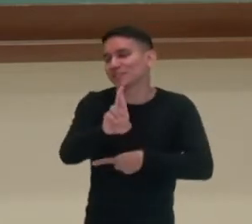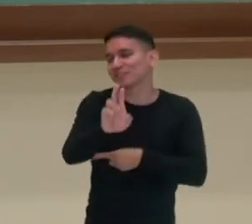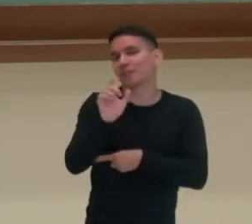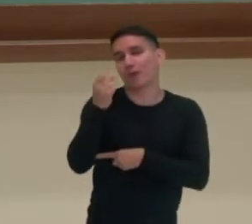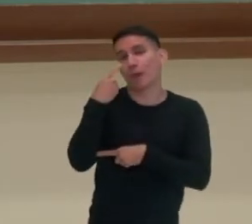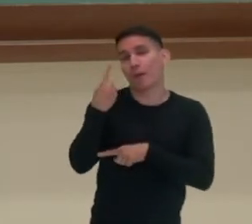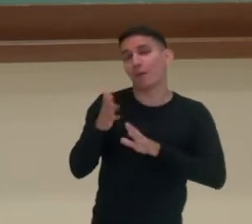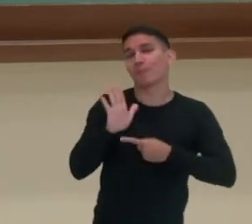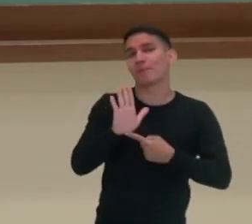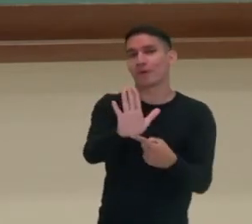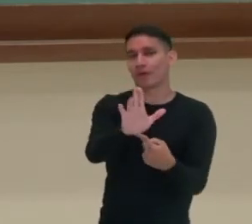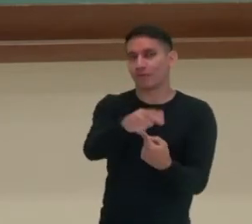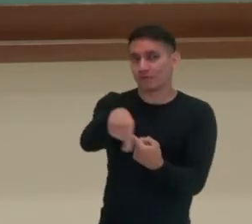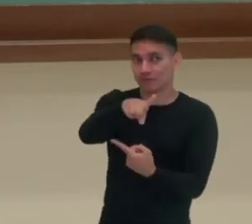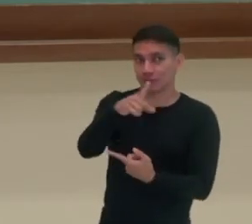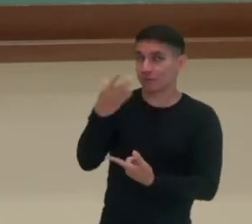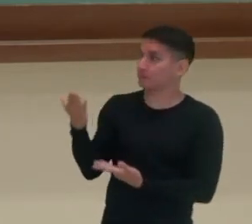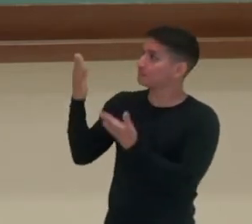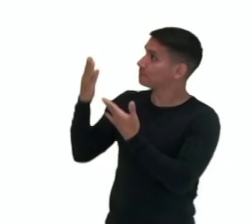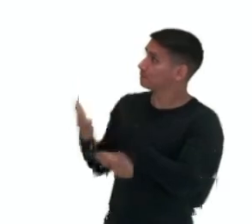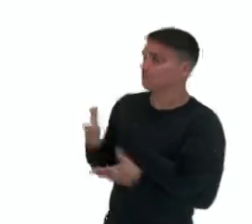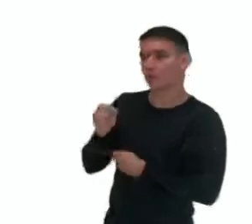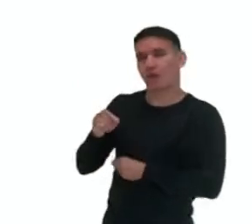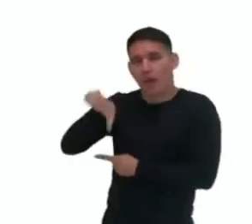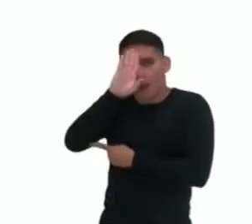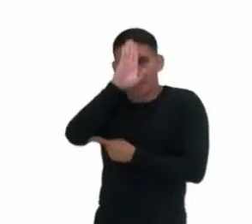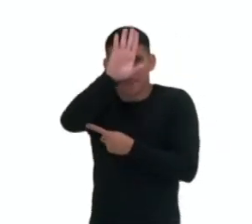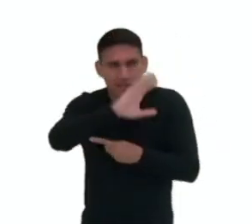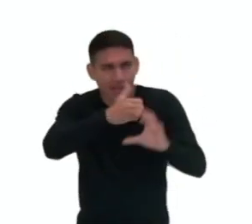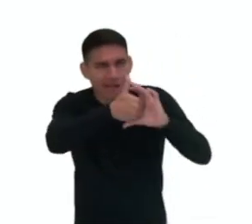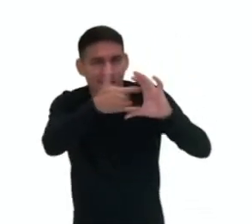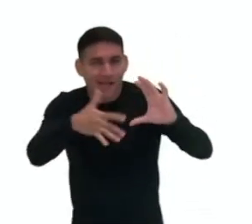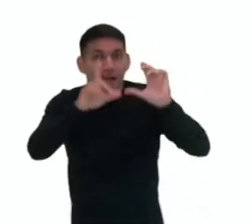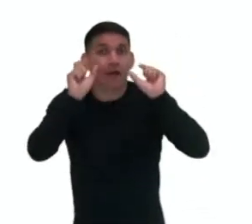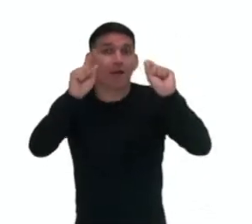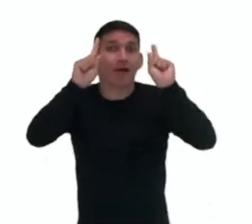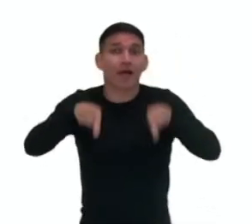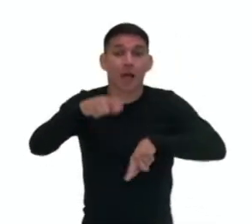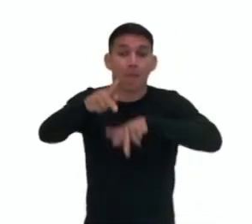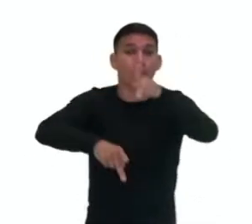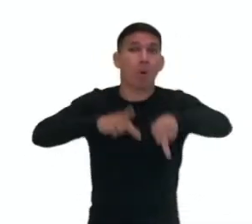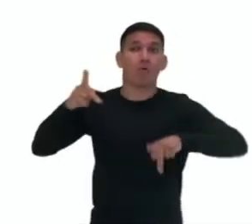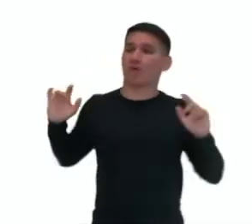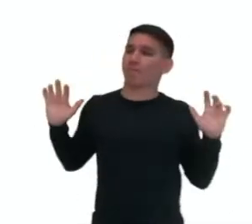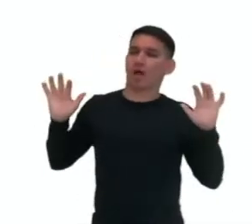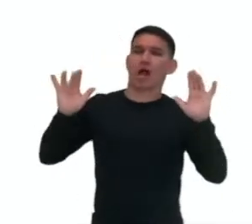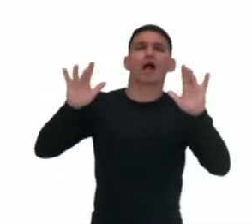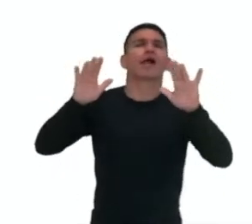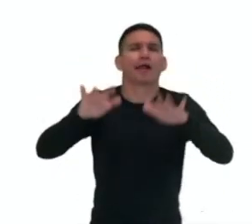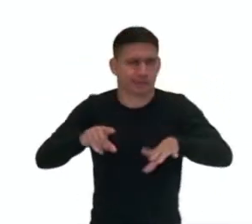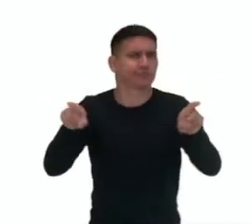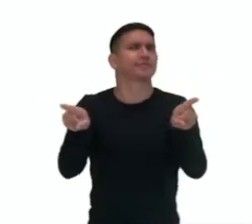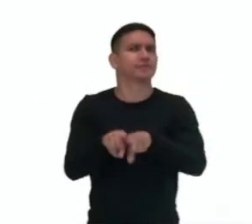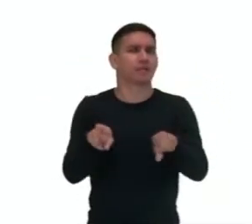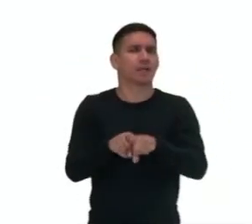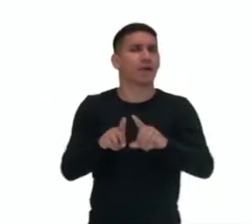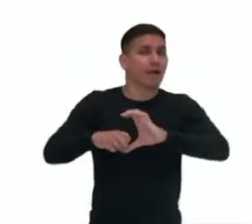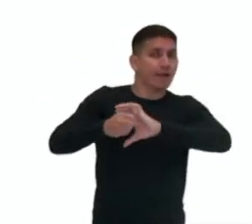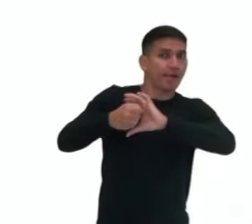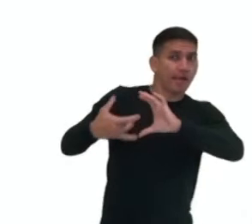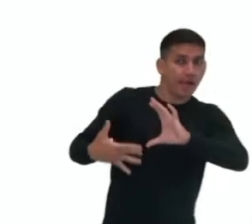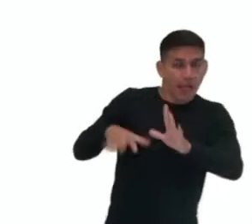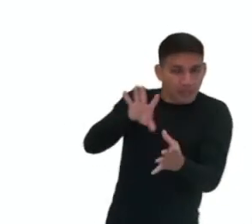vou dizer a vocês que sua principal característica é a participação do povo e tem como